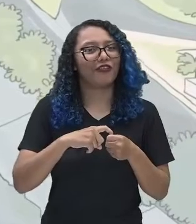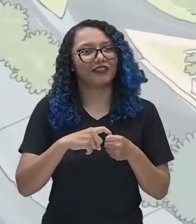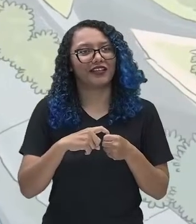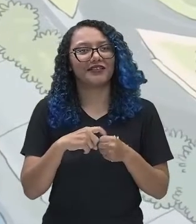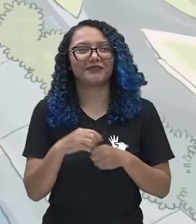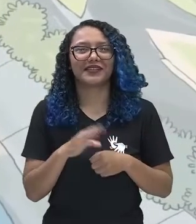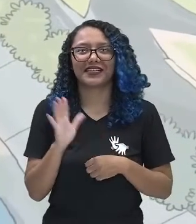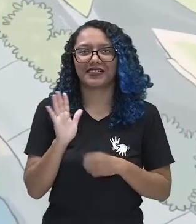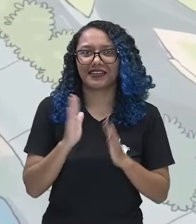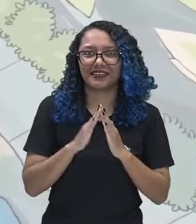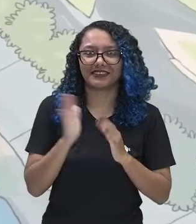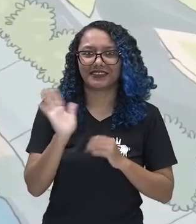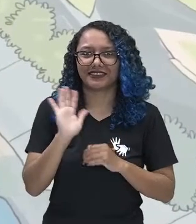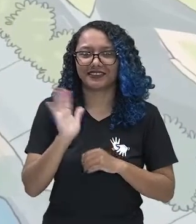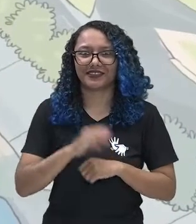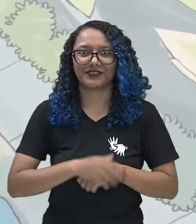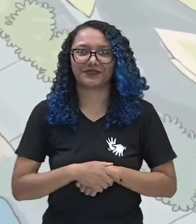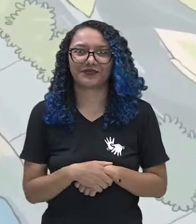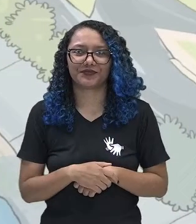a próxima. Fui!